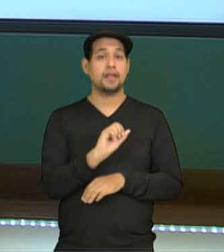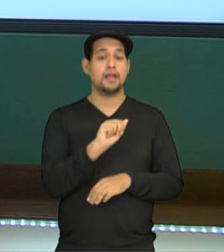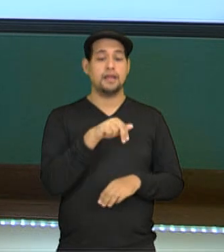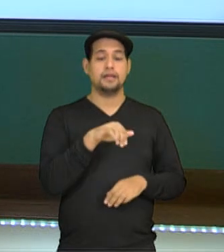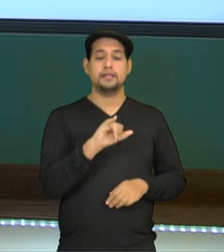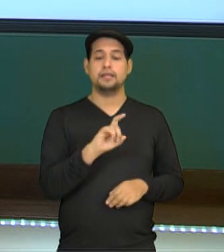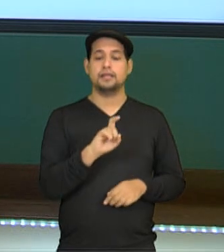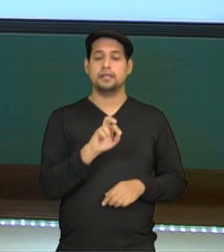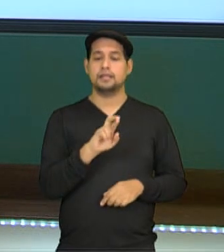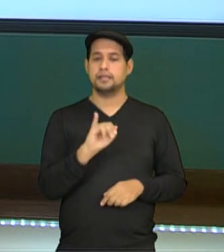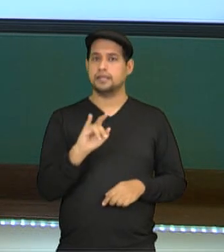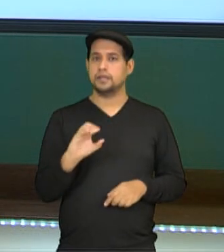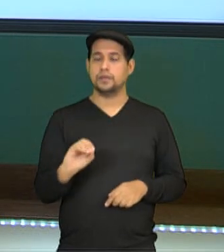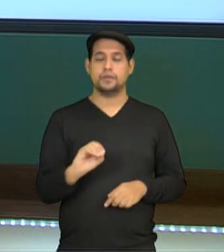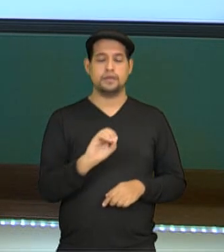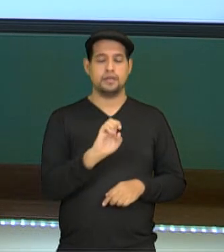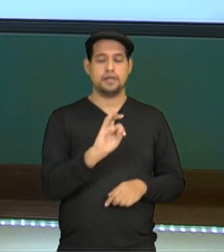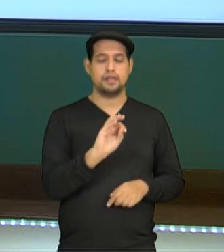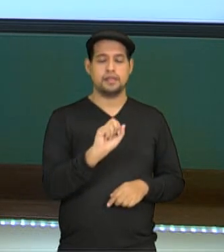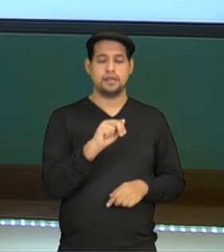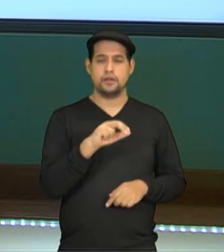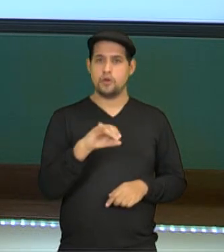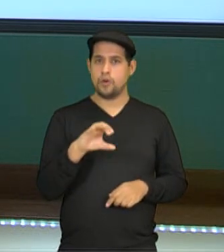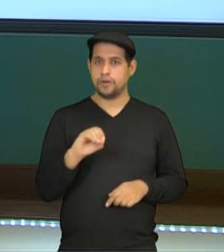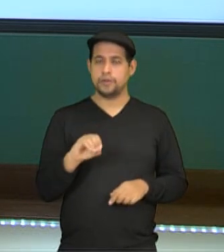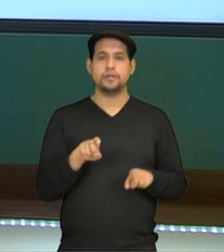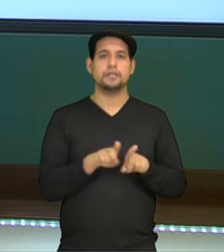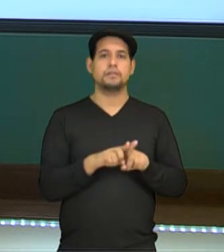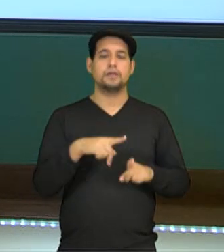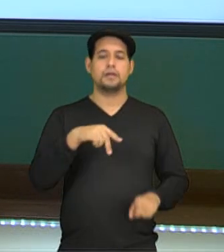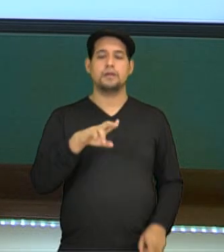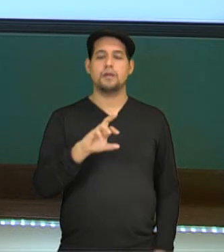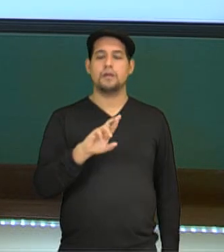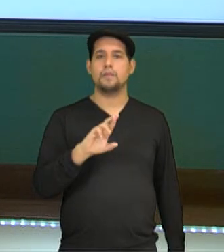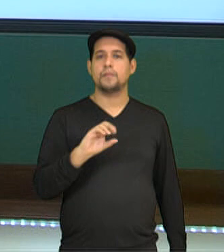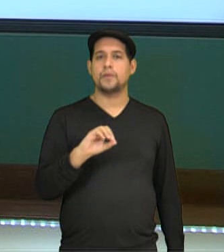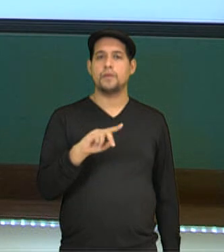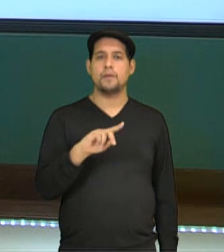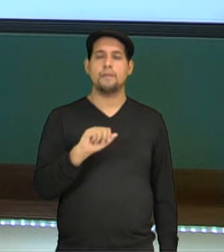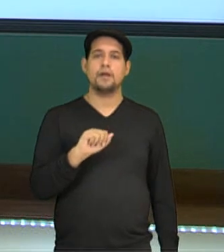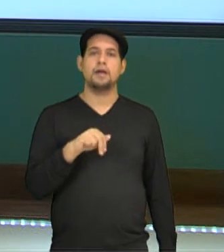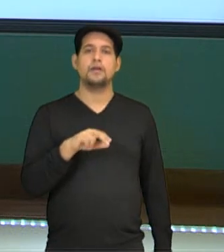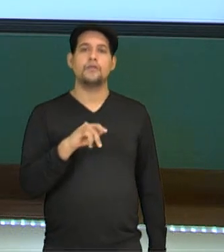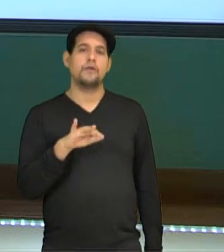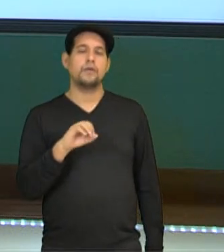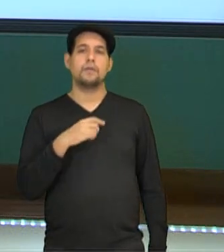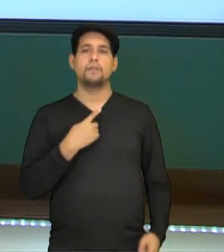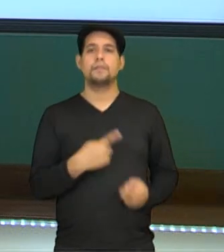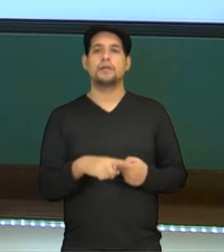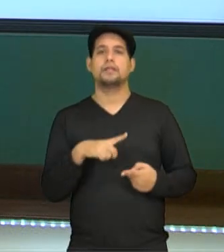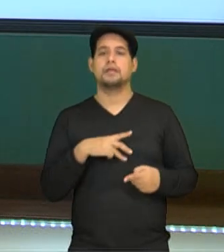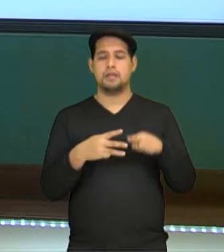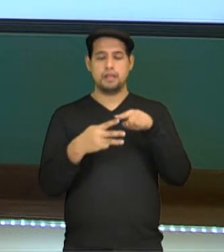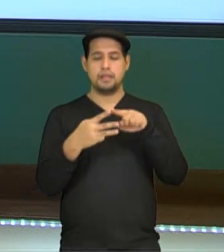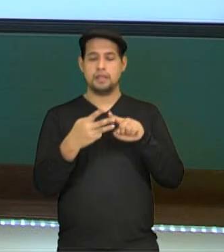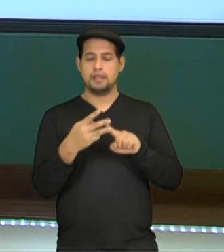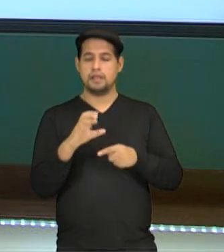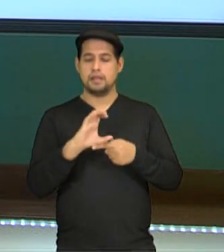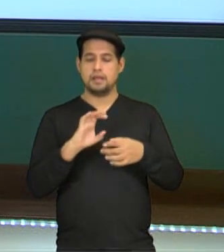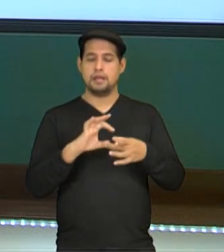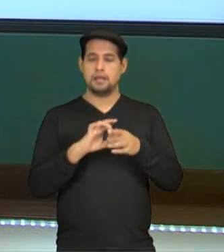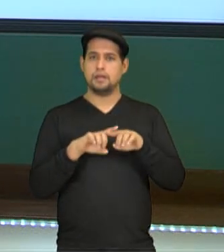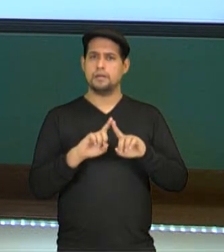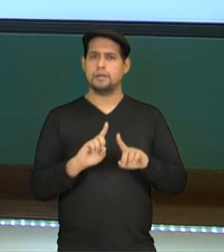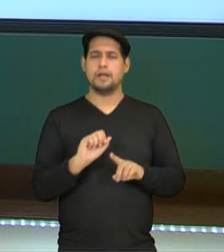Anidrido etanoico, propanoico. Prop, porque são 3 carbonos aqui. Muito